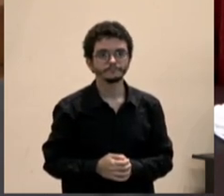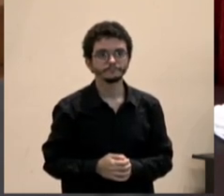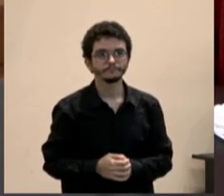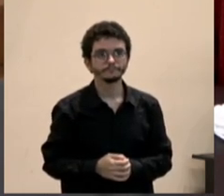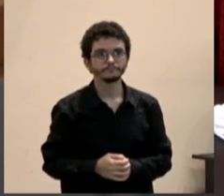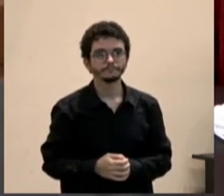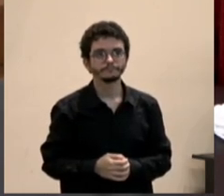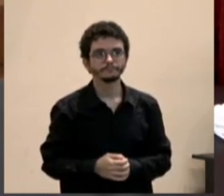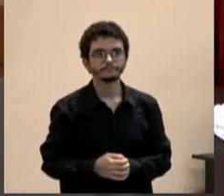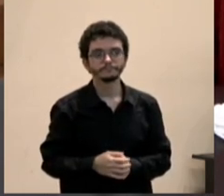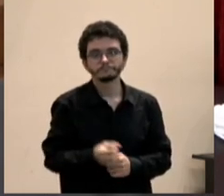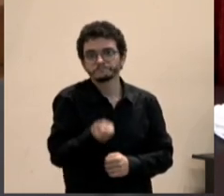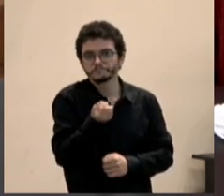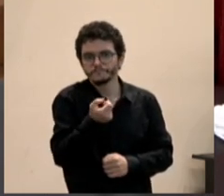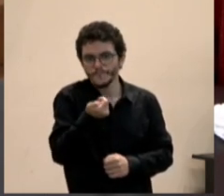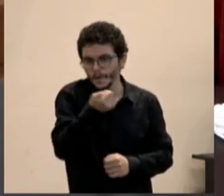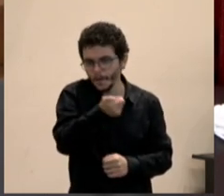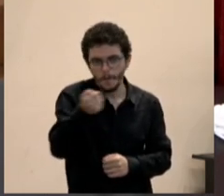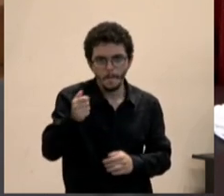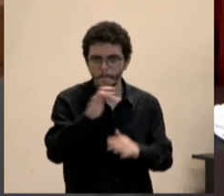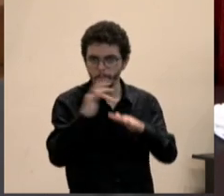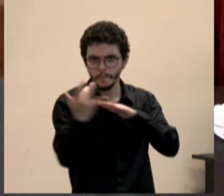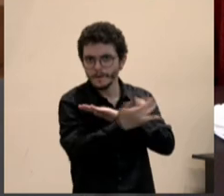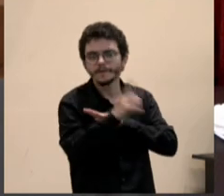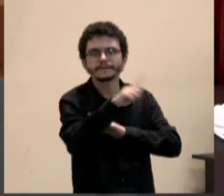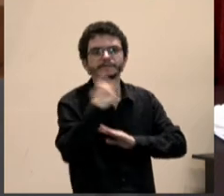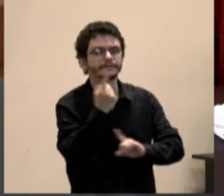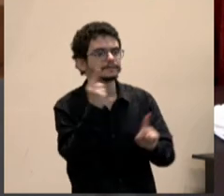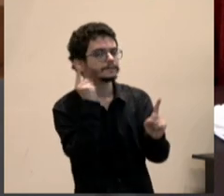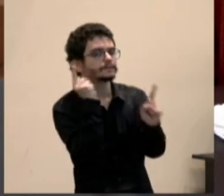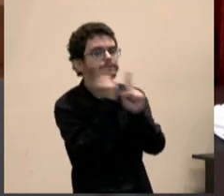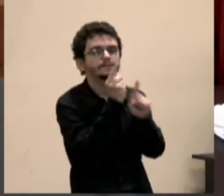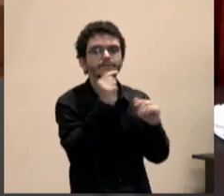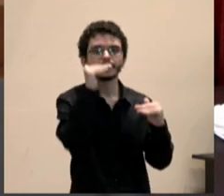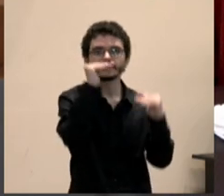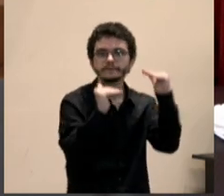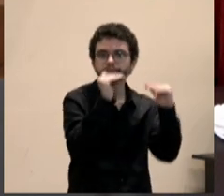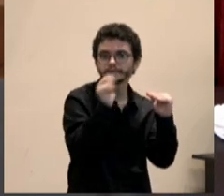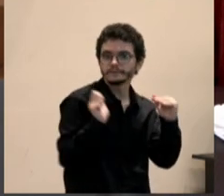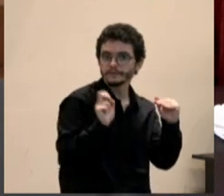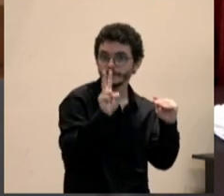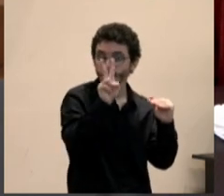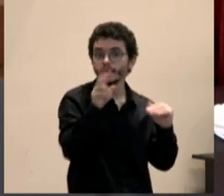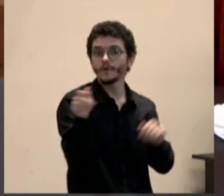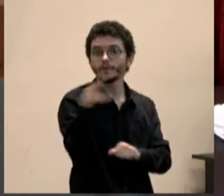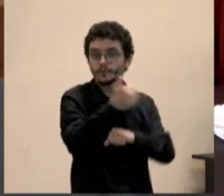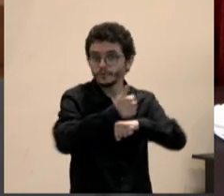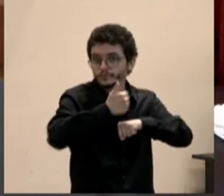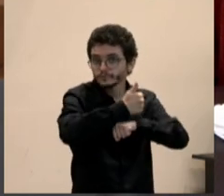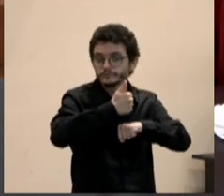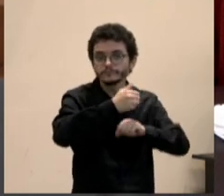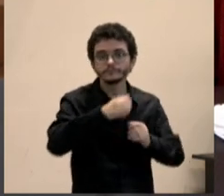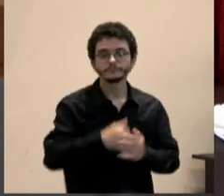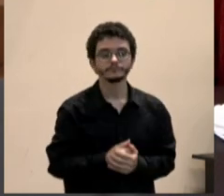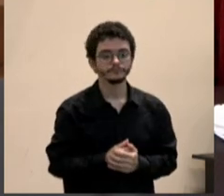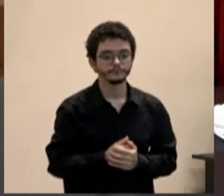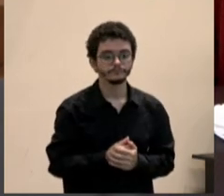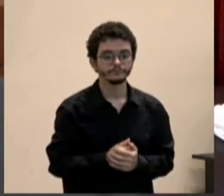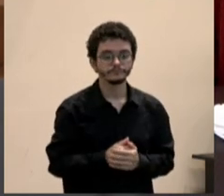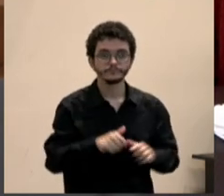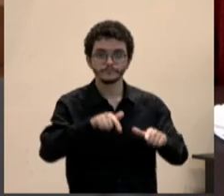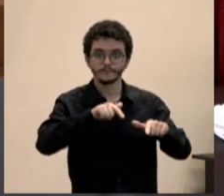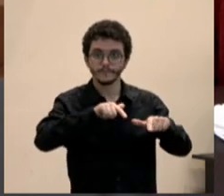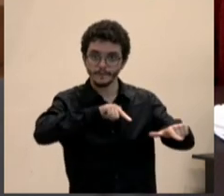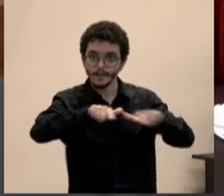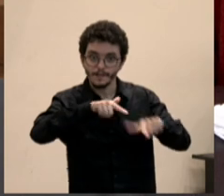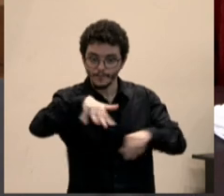Em poucas redes que a gente encontra uma equiparação de valorização do profissional do trabalhador